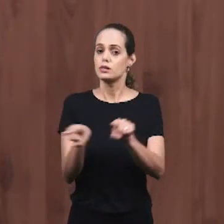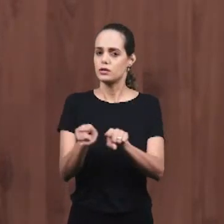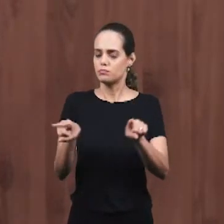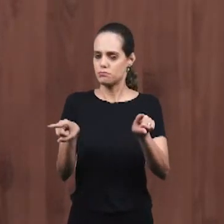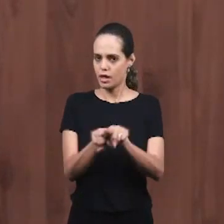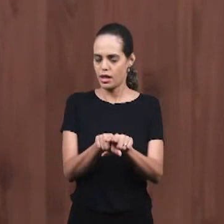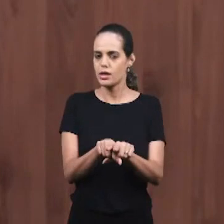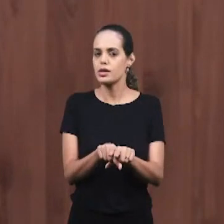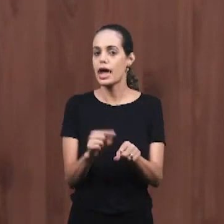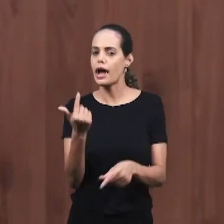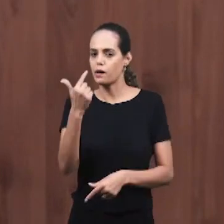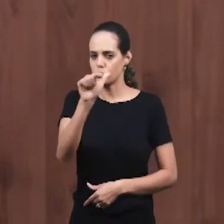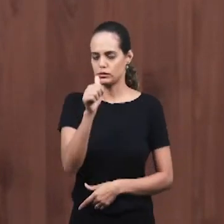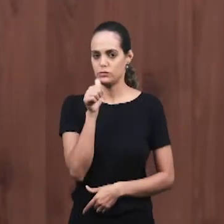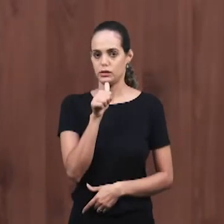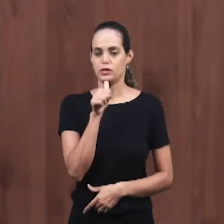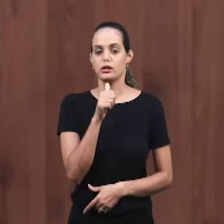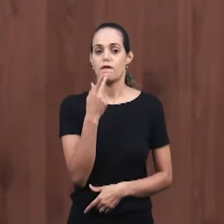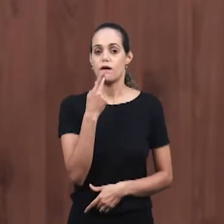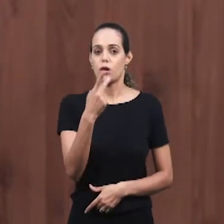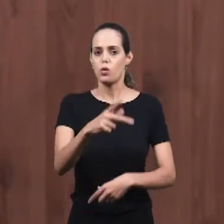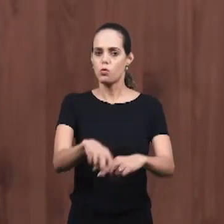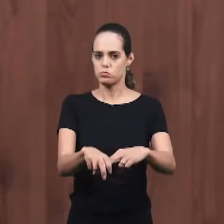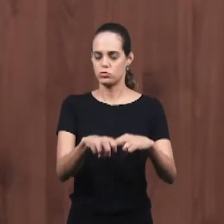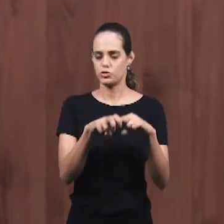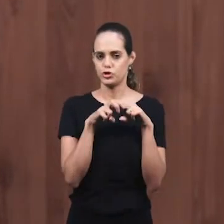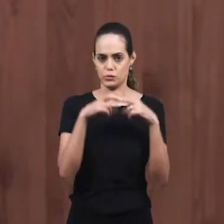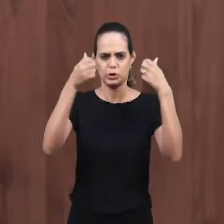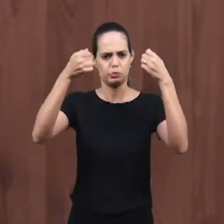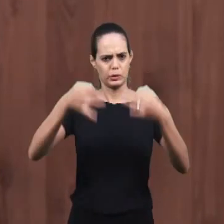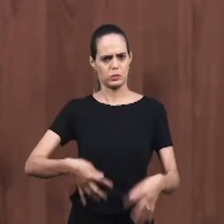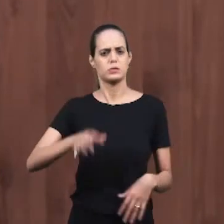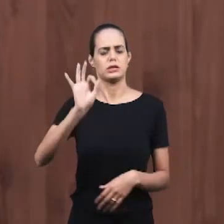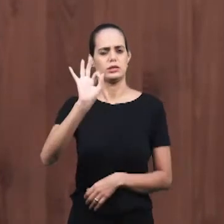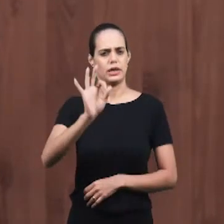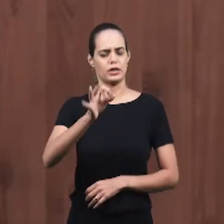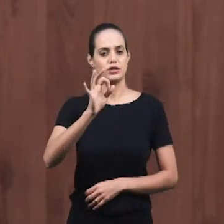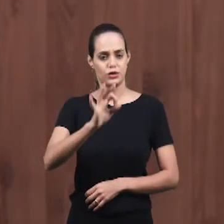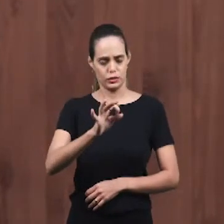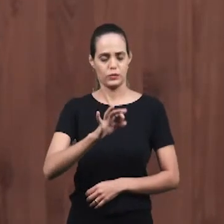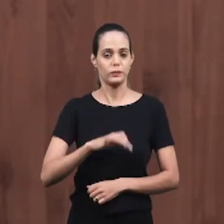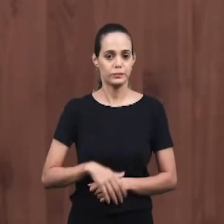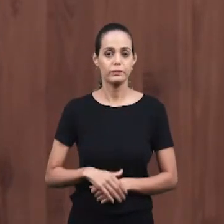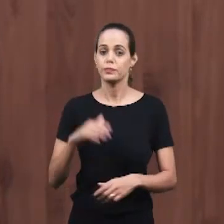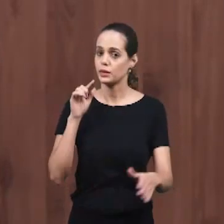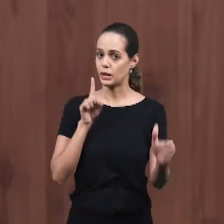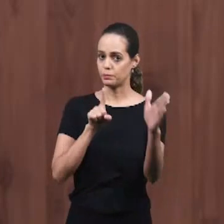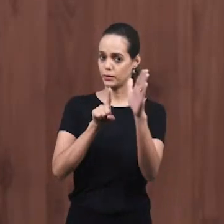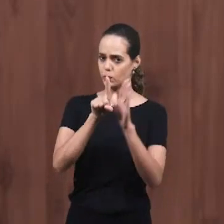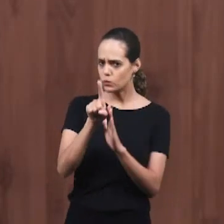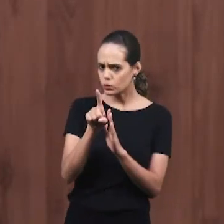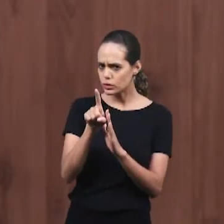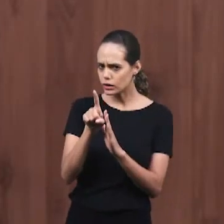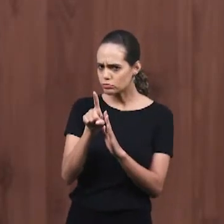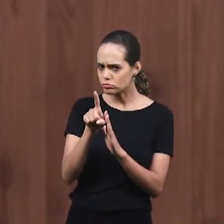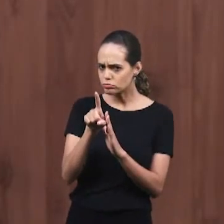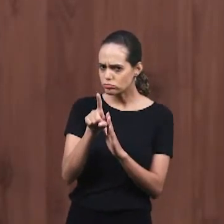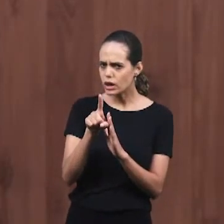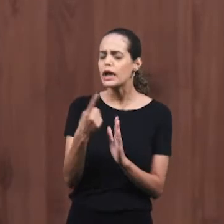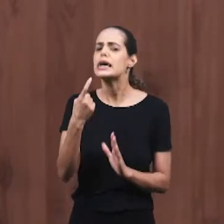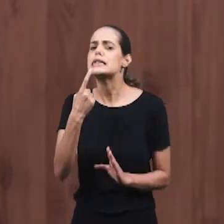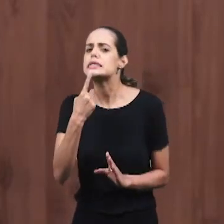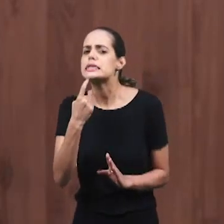a Emanuele, muito bem colocado ali, o motivo, né? Qual foi o motivo, que é a nossa pergunta, né? E